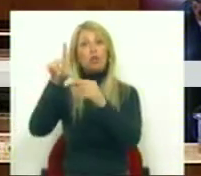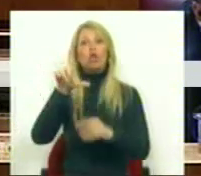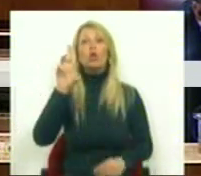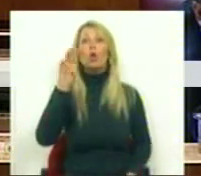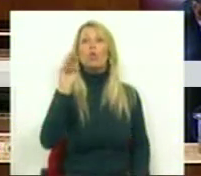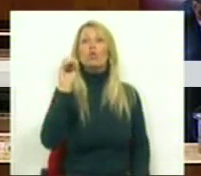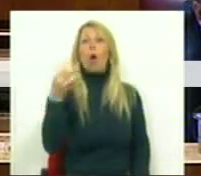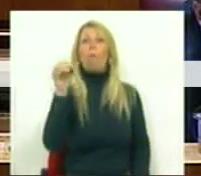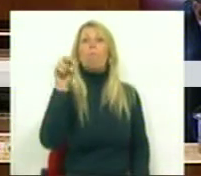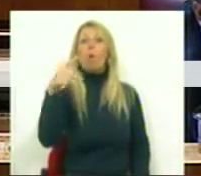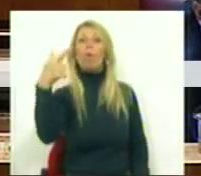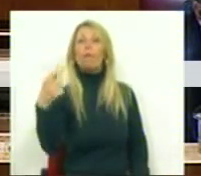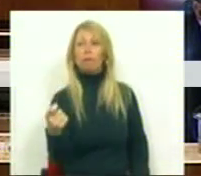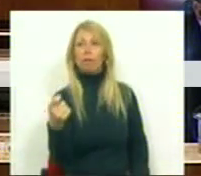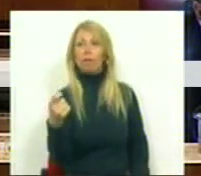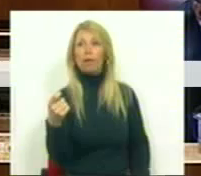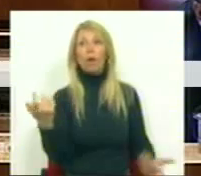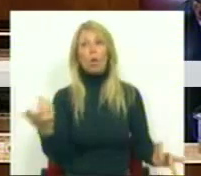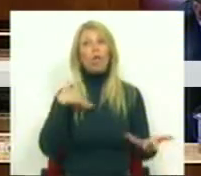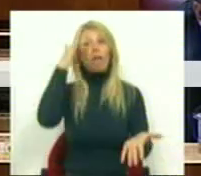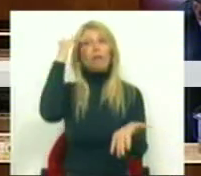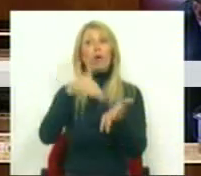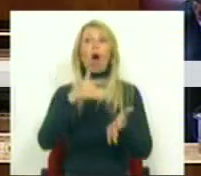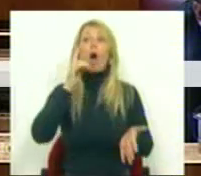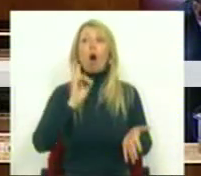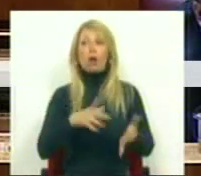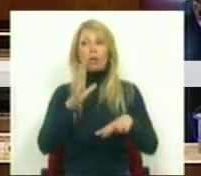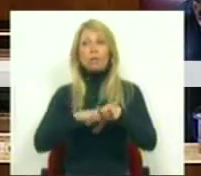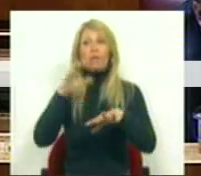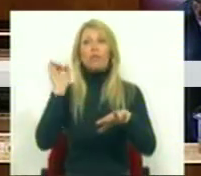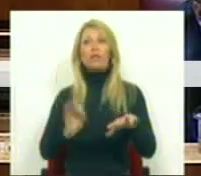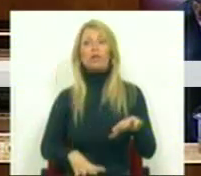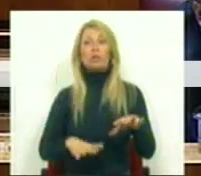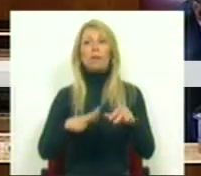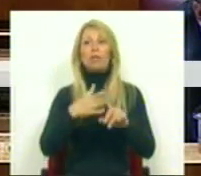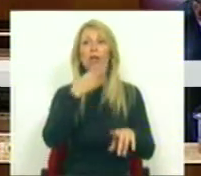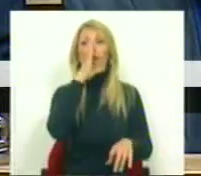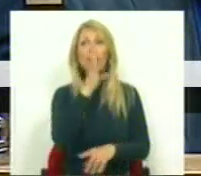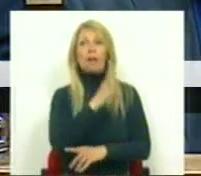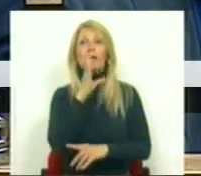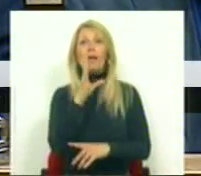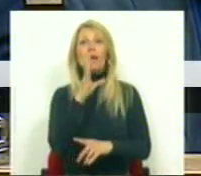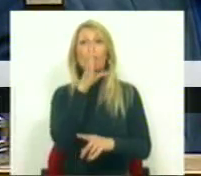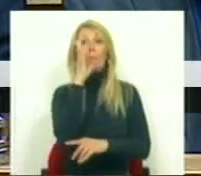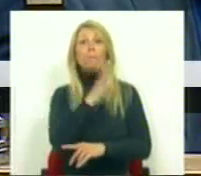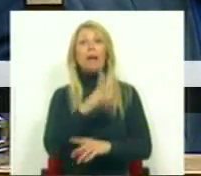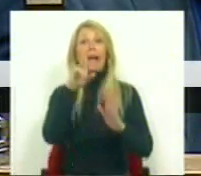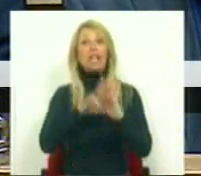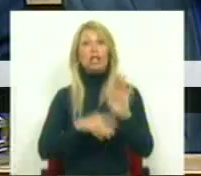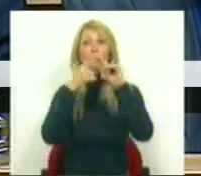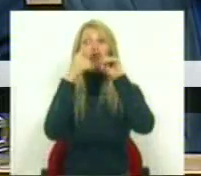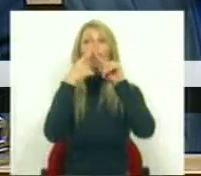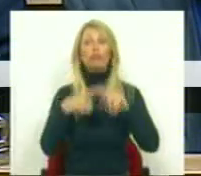Lusoponte, o que resulta da aplicação de regimes diferentes daqueles que